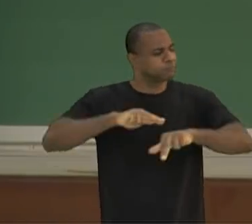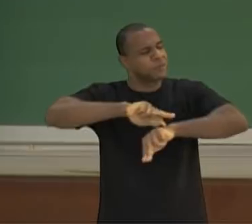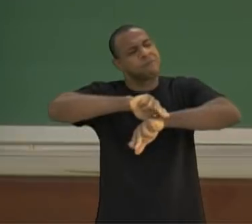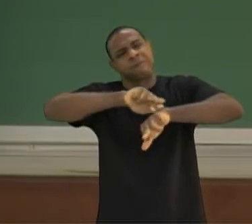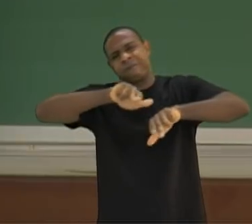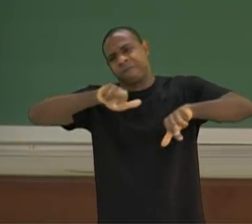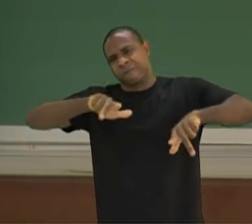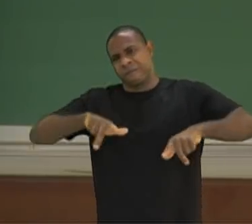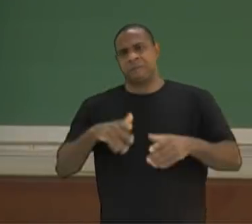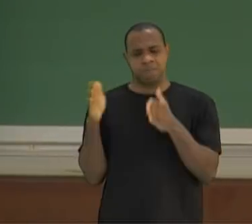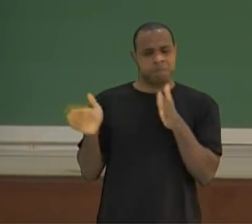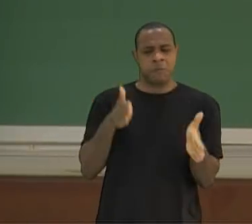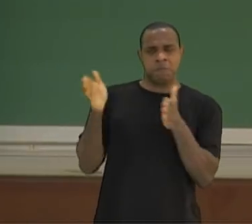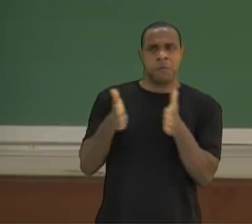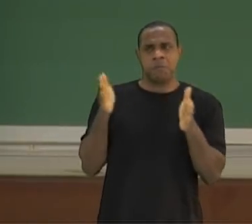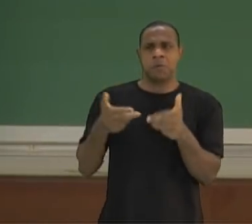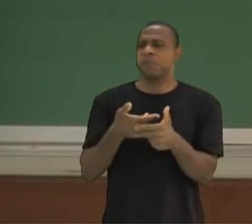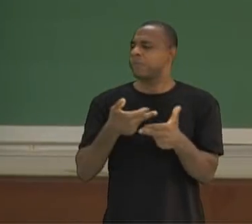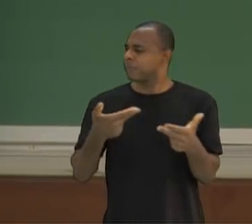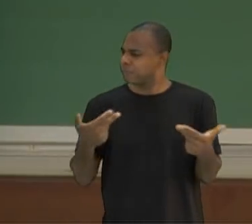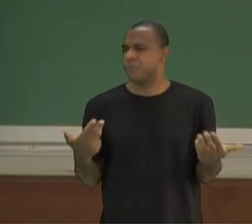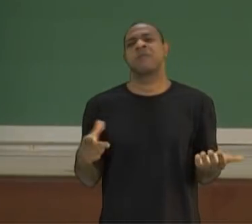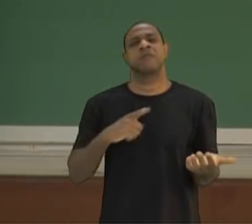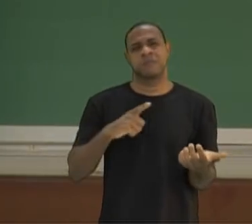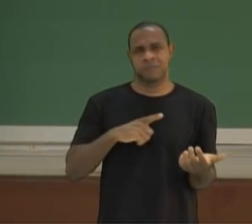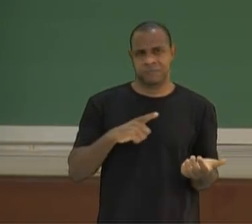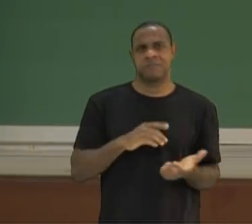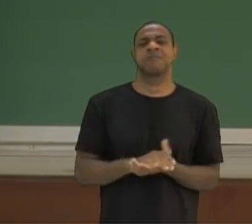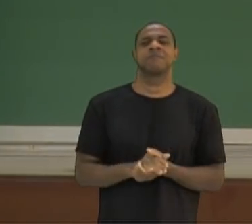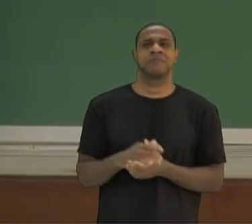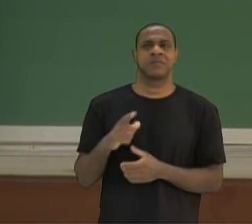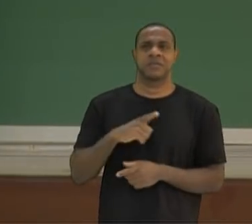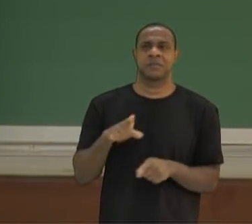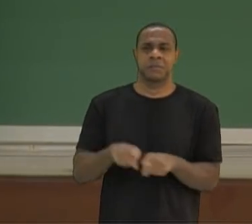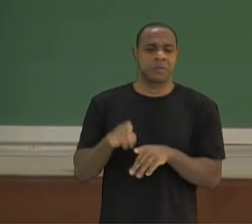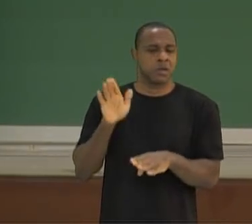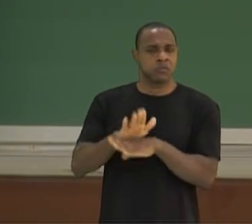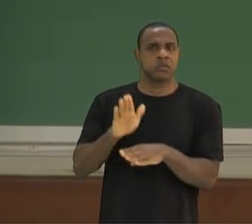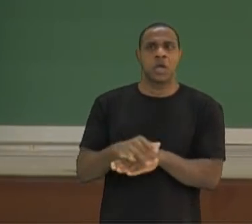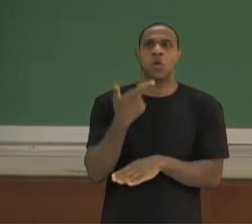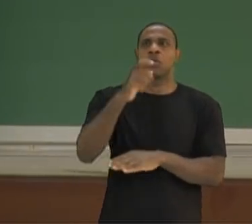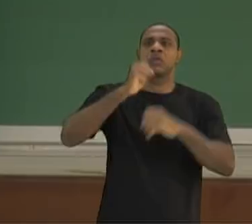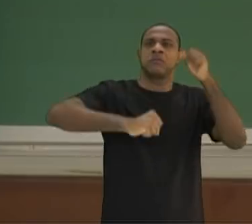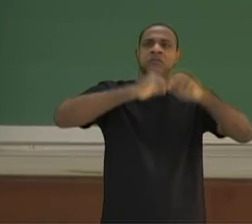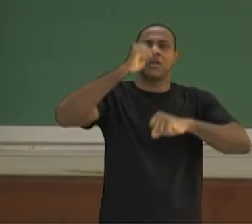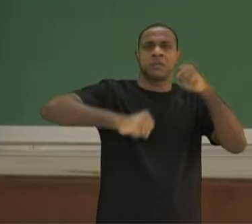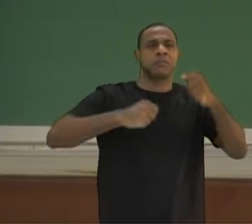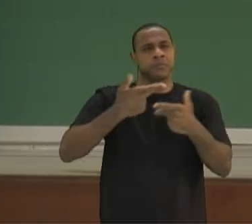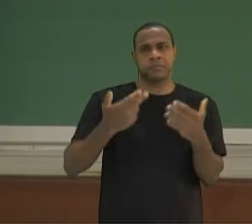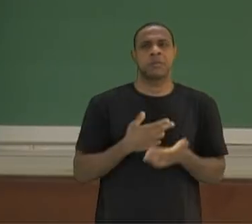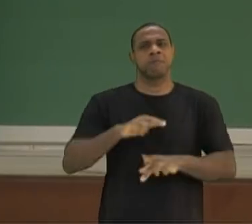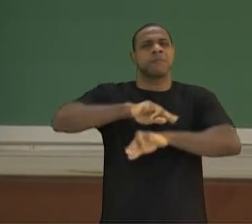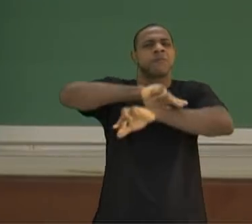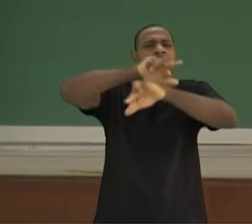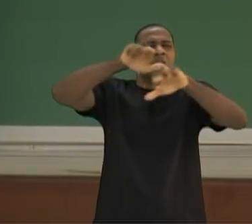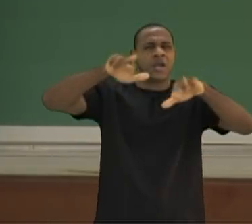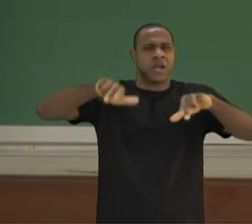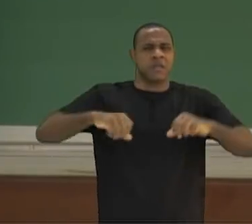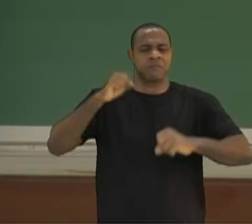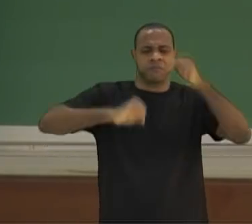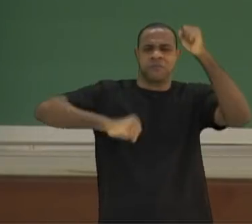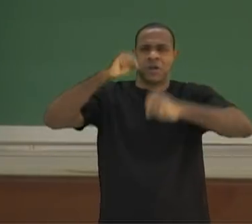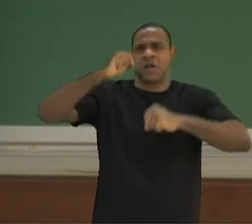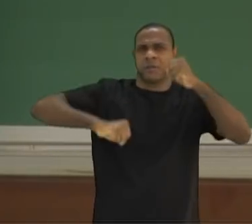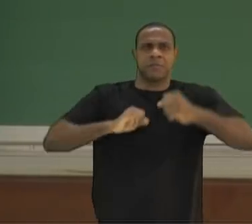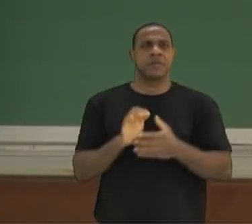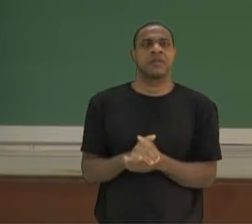para o consumo ou para atender outras fábricas, outras indústrias. Então, é muito grande a diversidade do que é produzido e